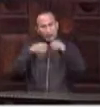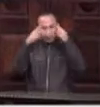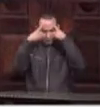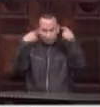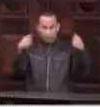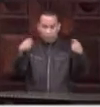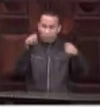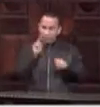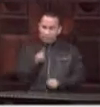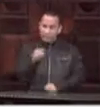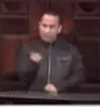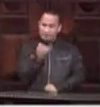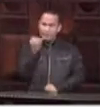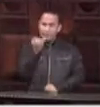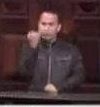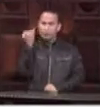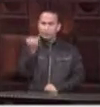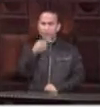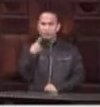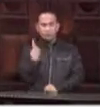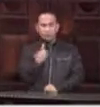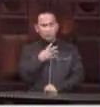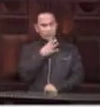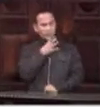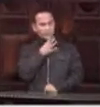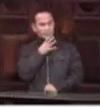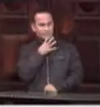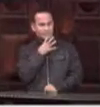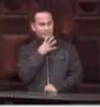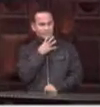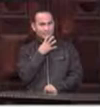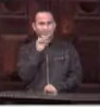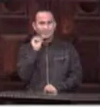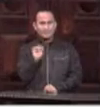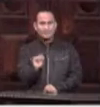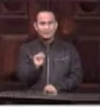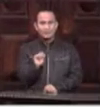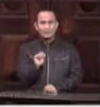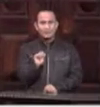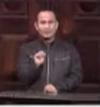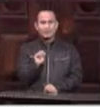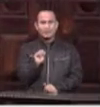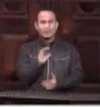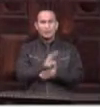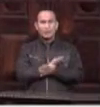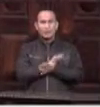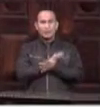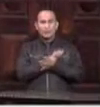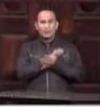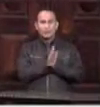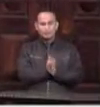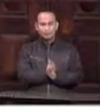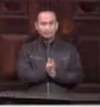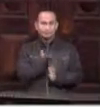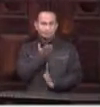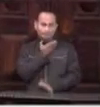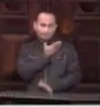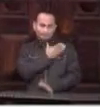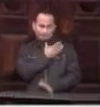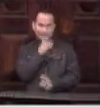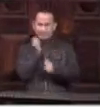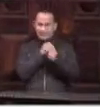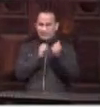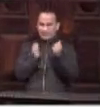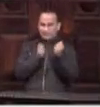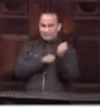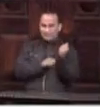É fundamental que a gente reconheça que o racismo, que a escravidão, que as